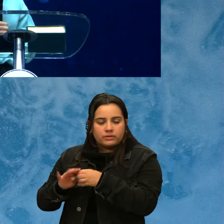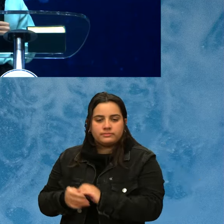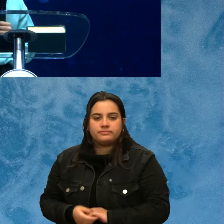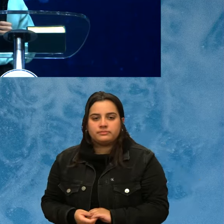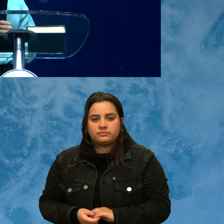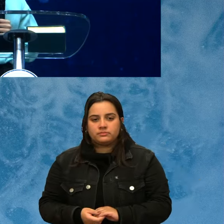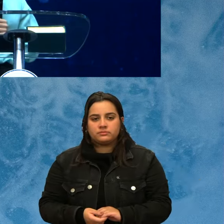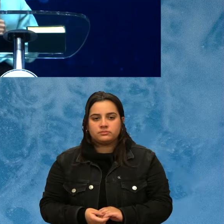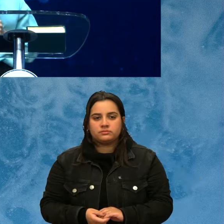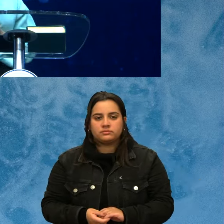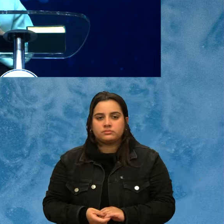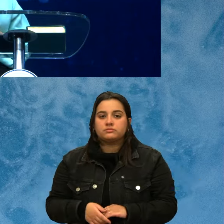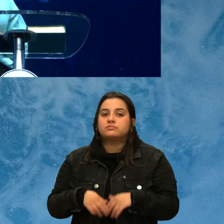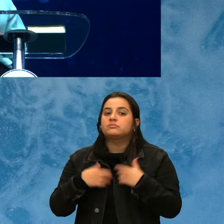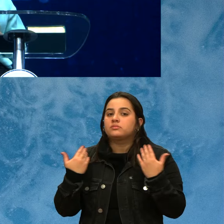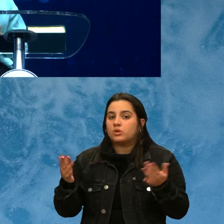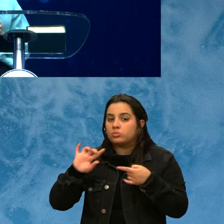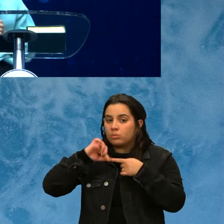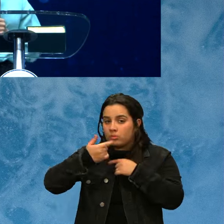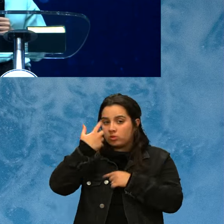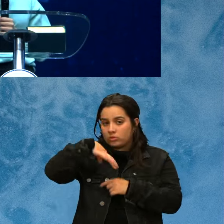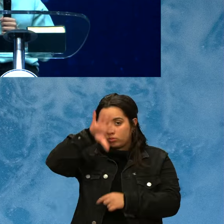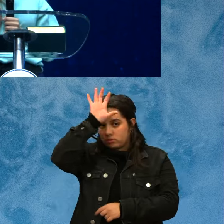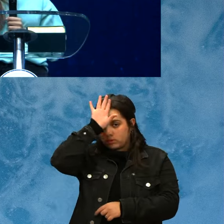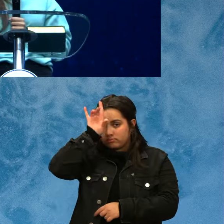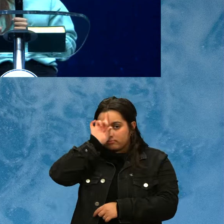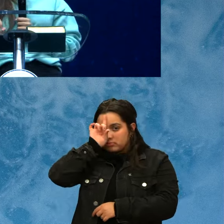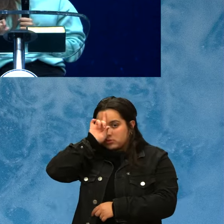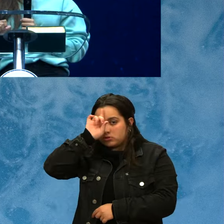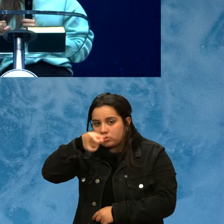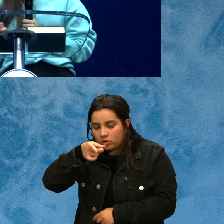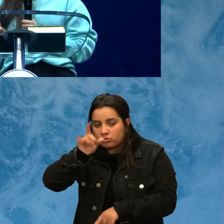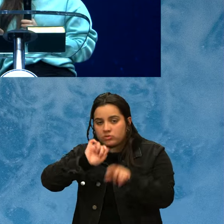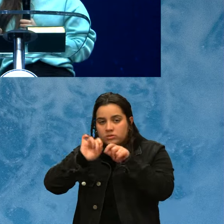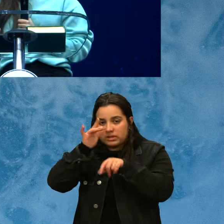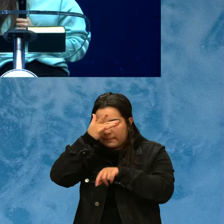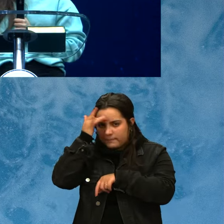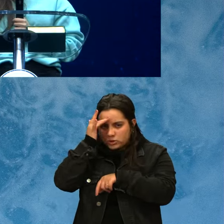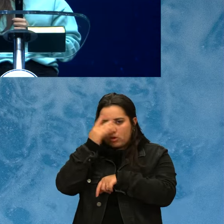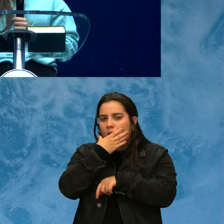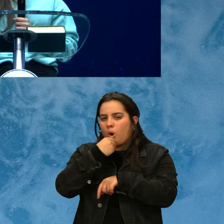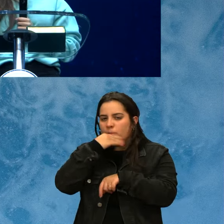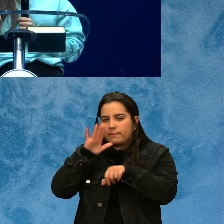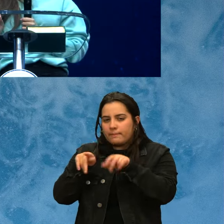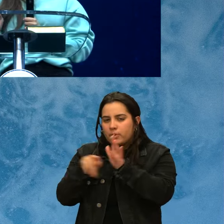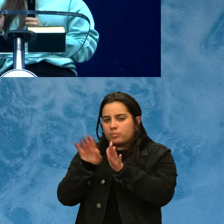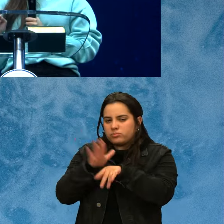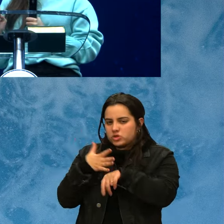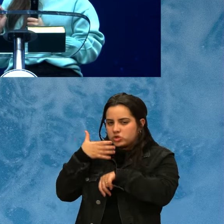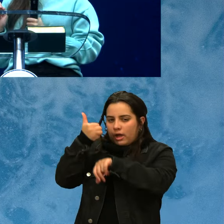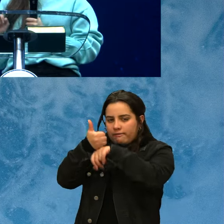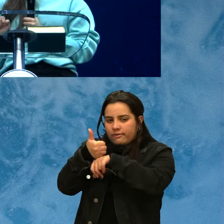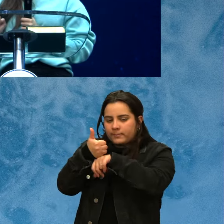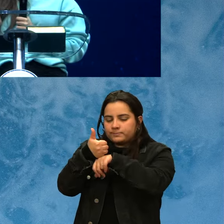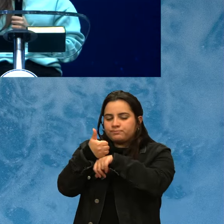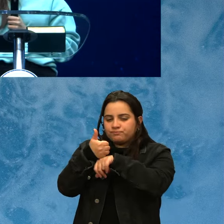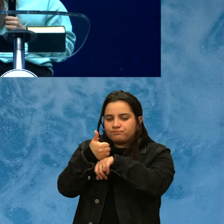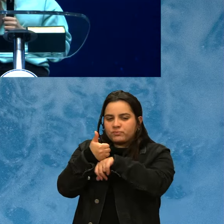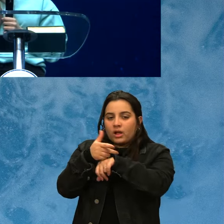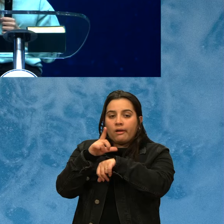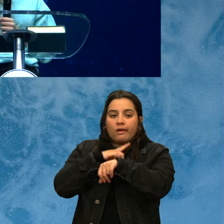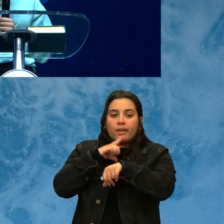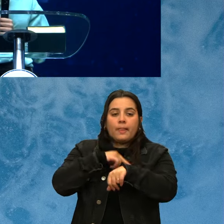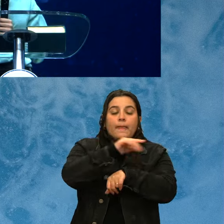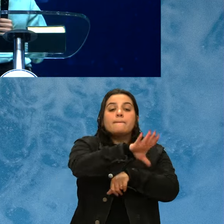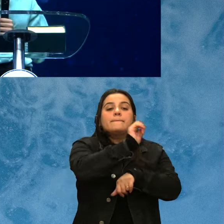Deus. Então, o rei ordenou que Aspenaz, o chefe dos oficiais da sua corte, trouxesse alguns dos israelitas da